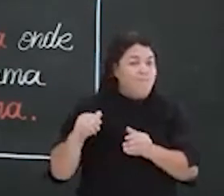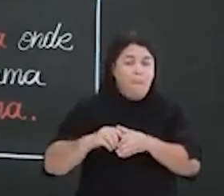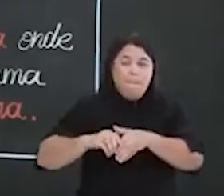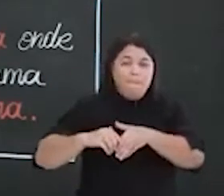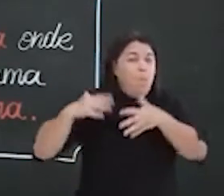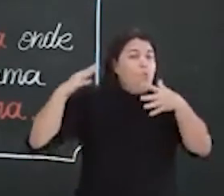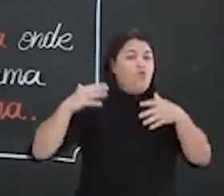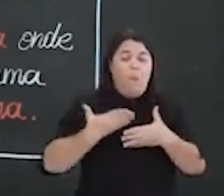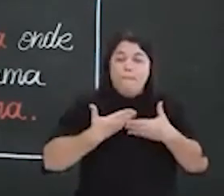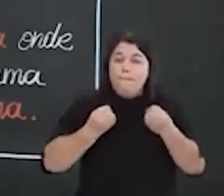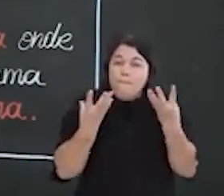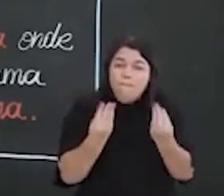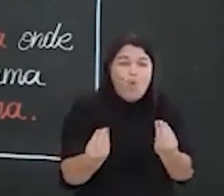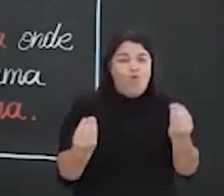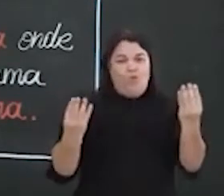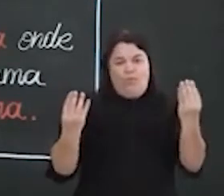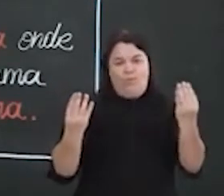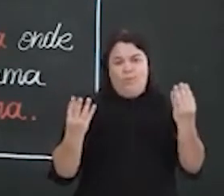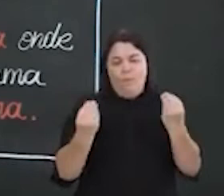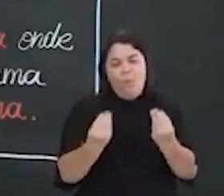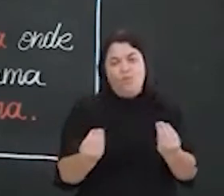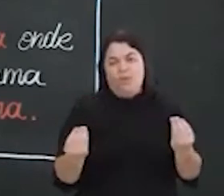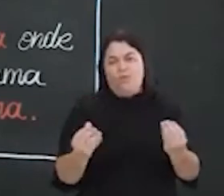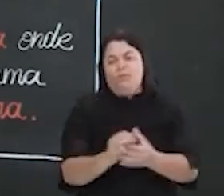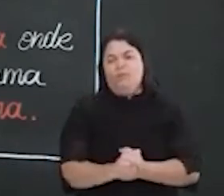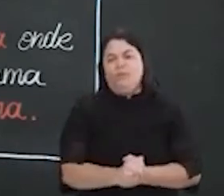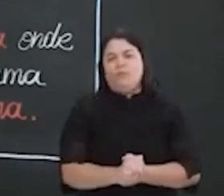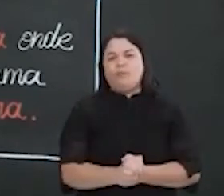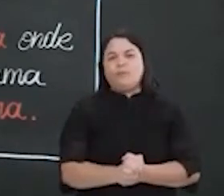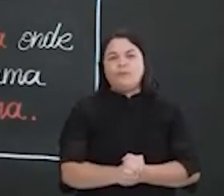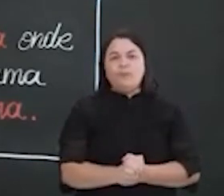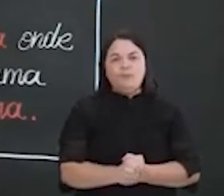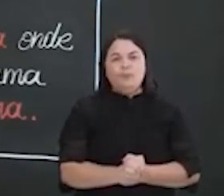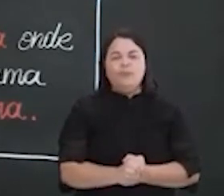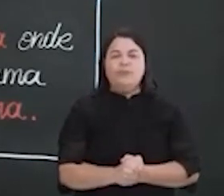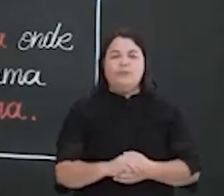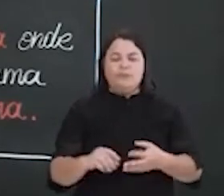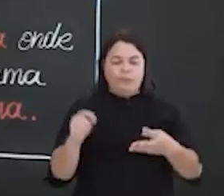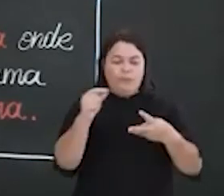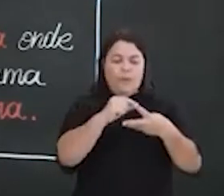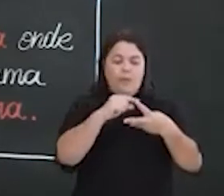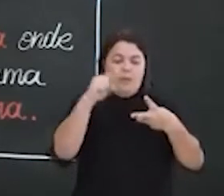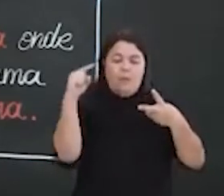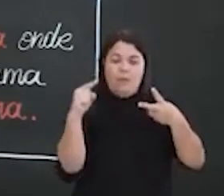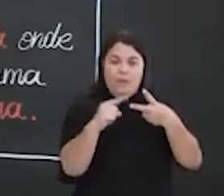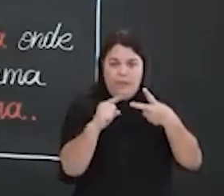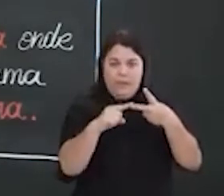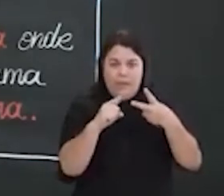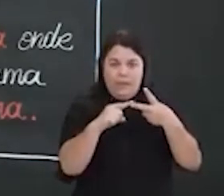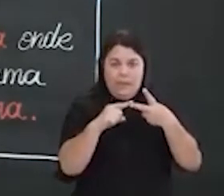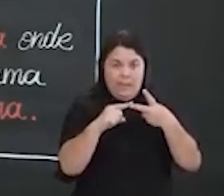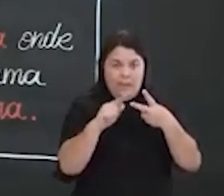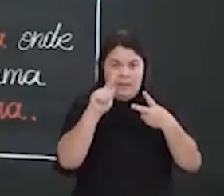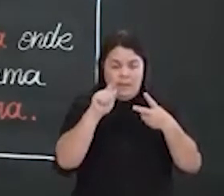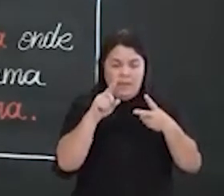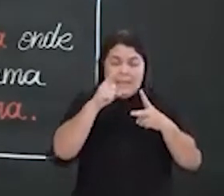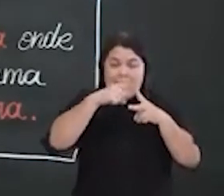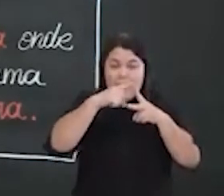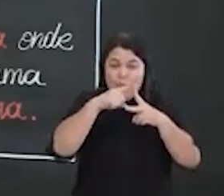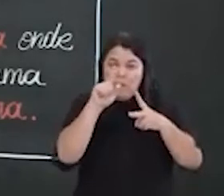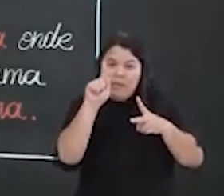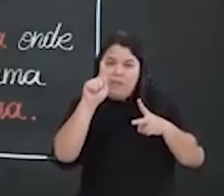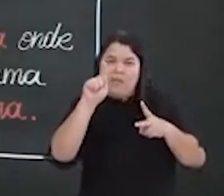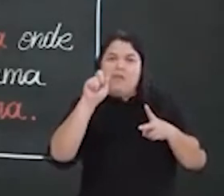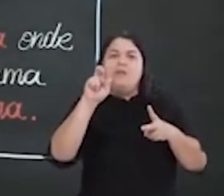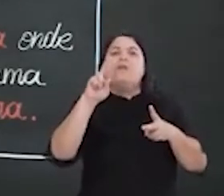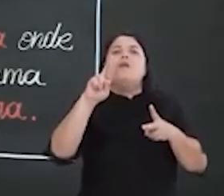uma ênfase. Então, eu chamo esse grau de superlativo absoluto sintético. Existe também o